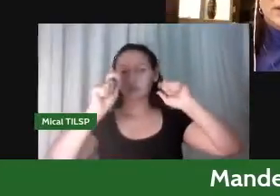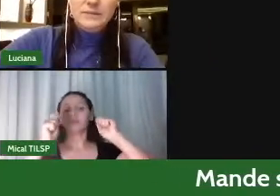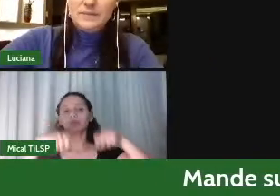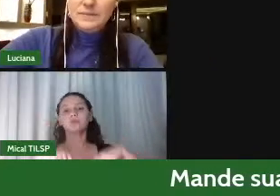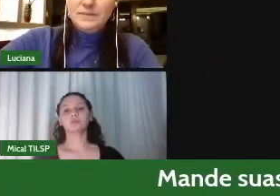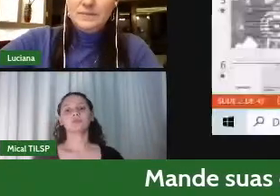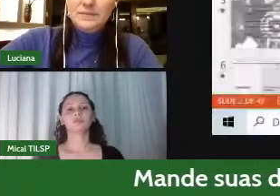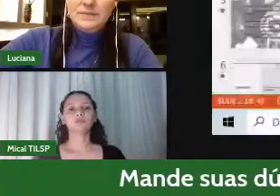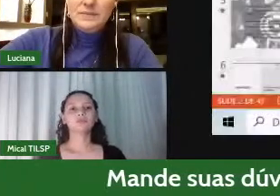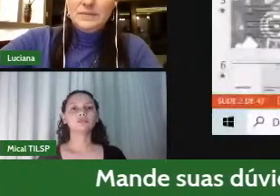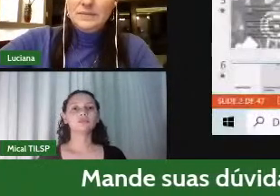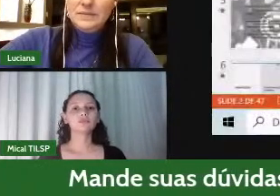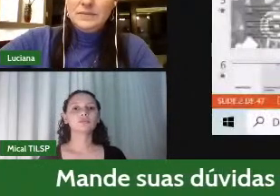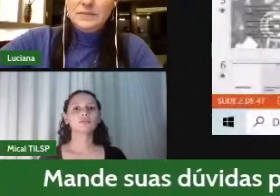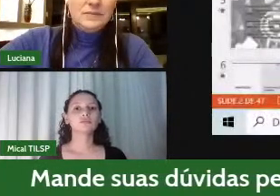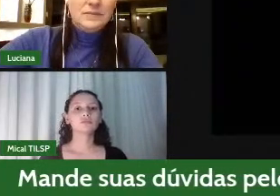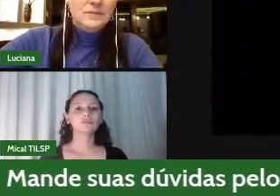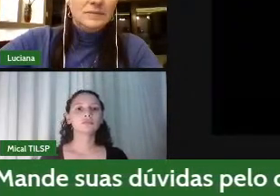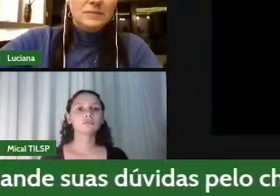Deu, né?